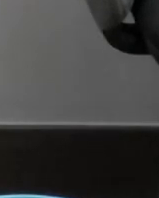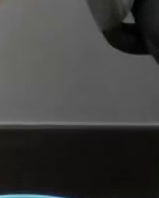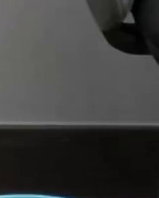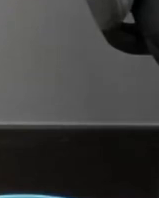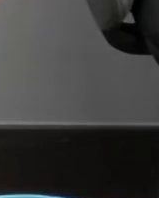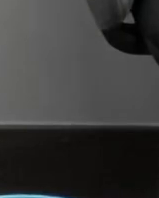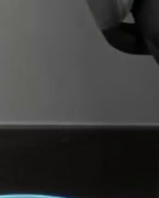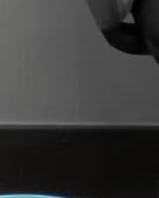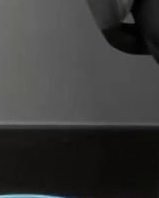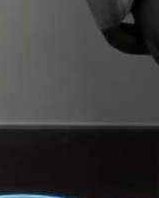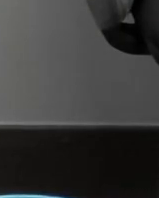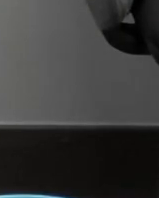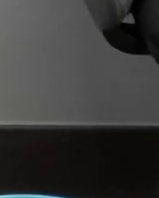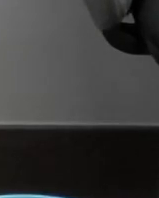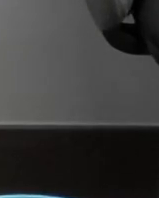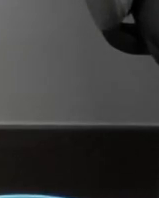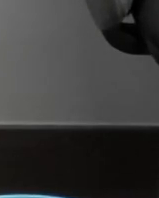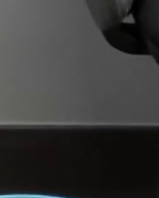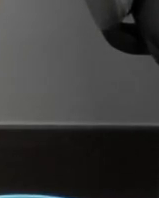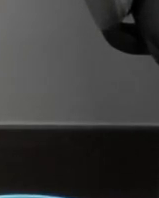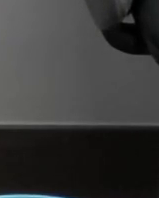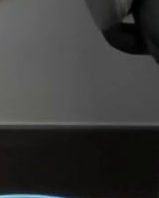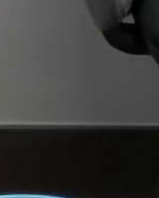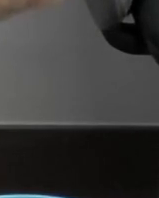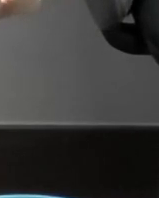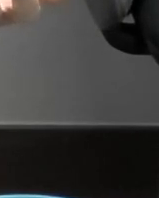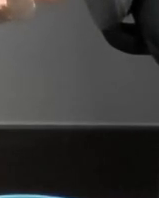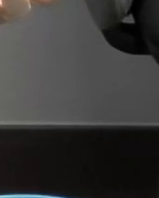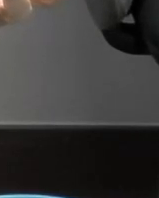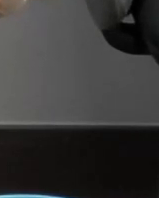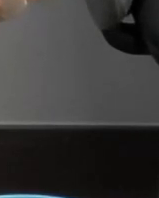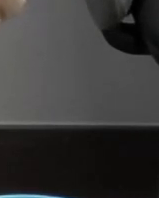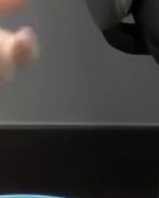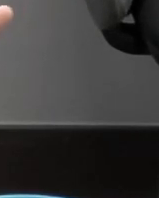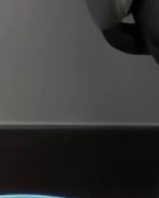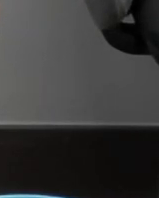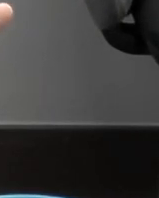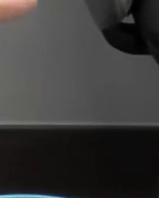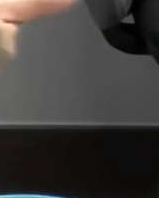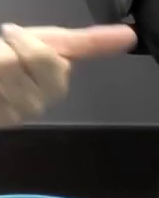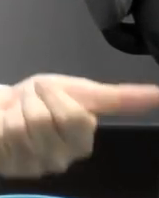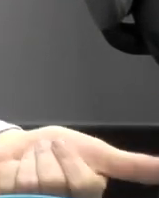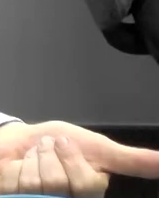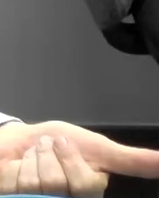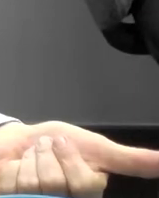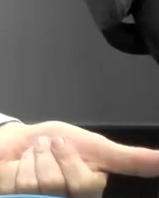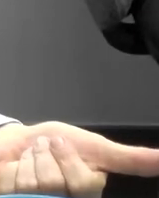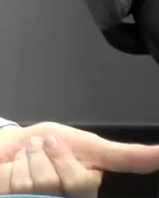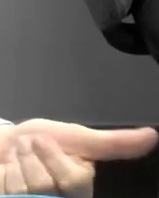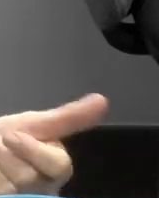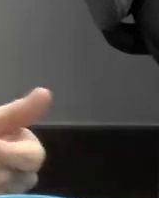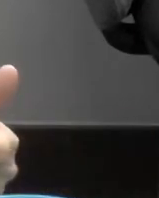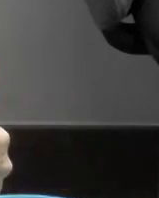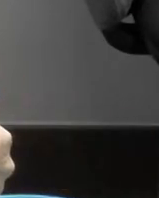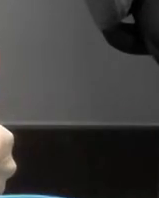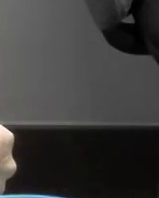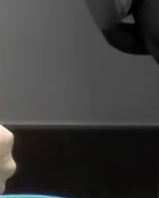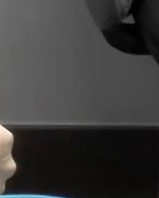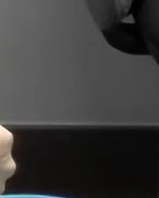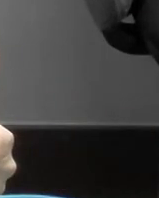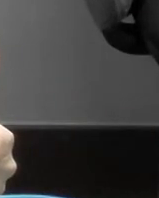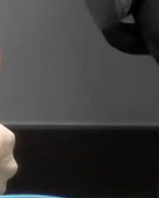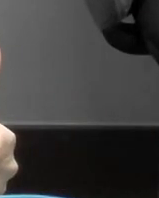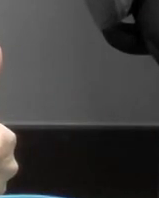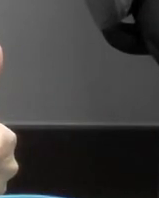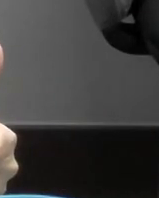sugere que a mesma nos projetos que votasse pela TIS. Perfeito. Porque chega aqui e a gente vota pela TIS. Quando vai direto para